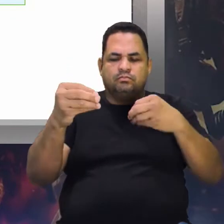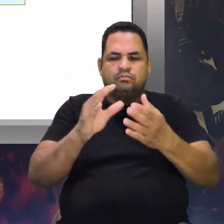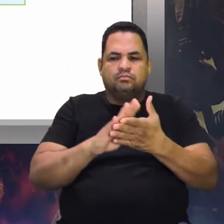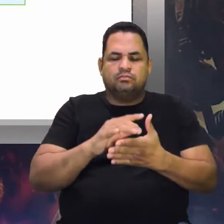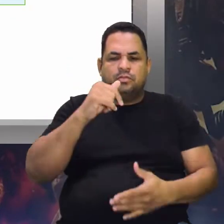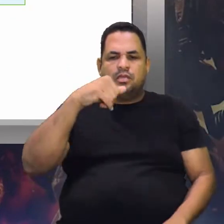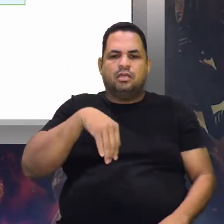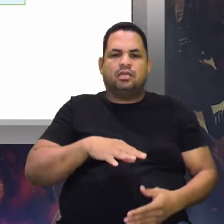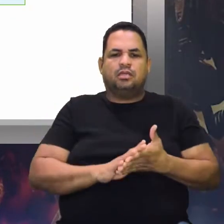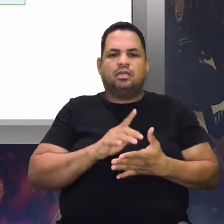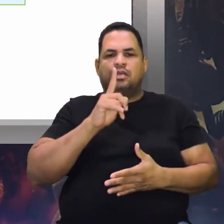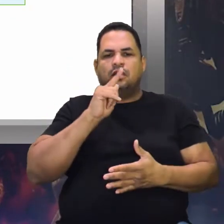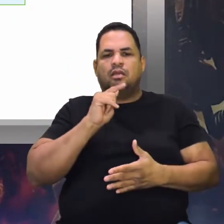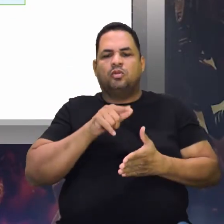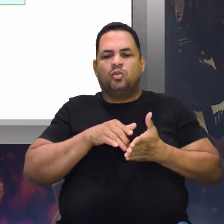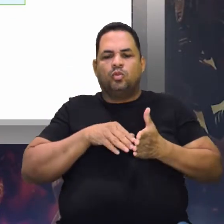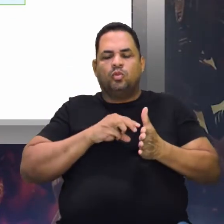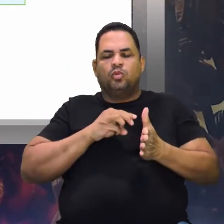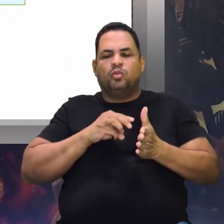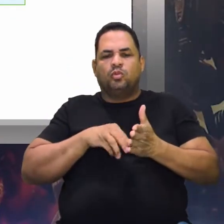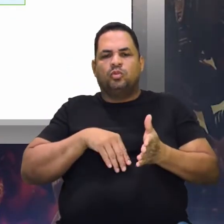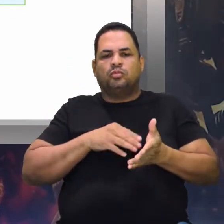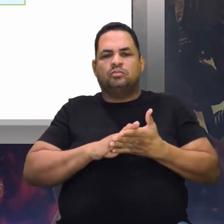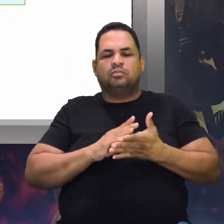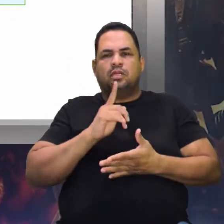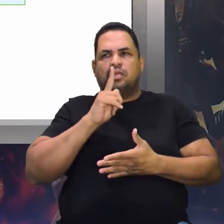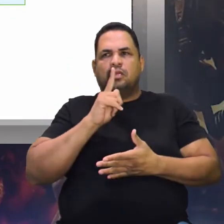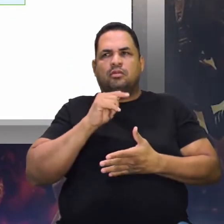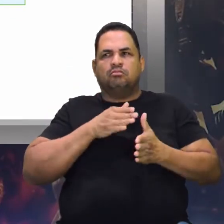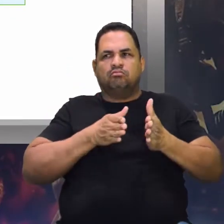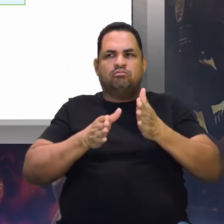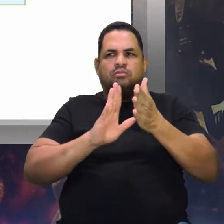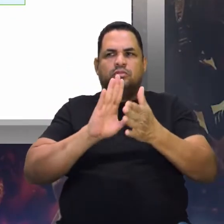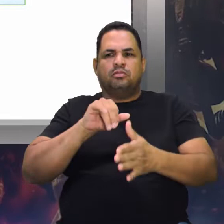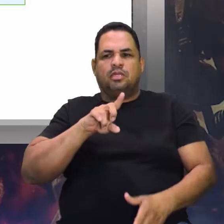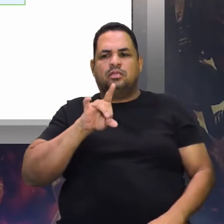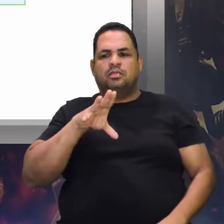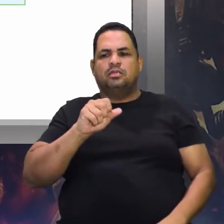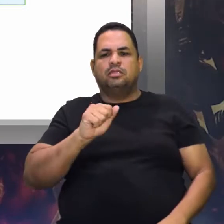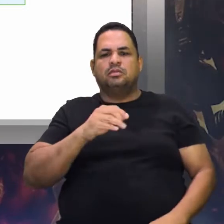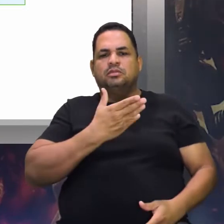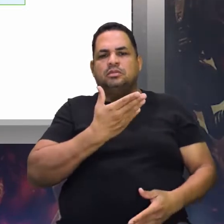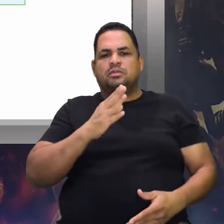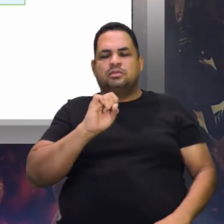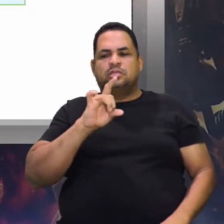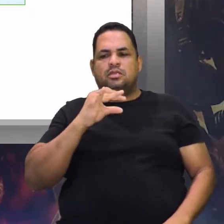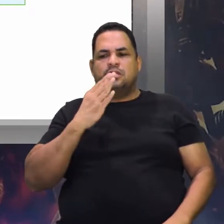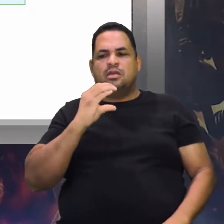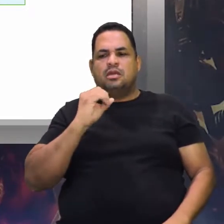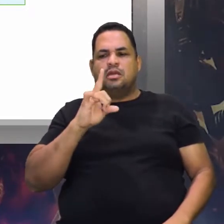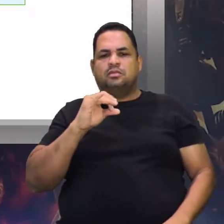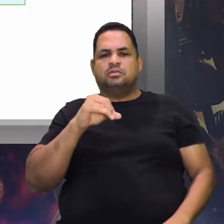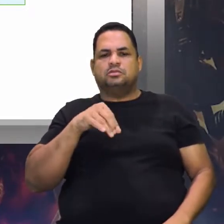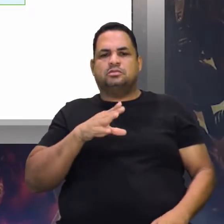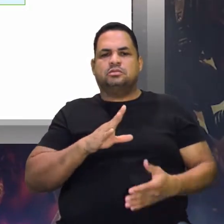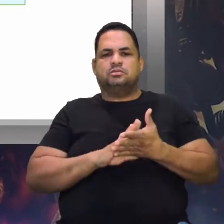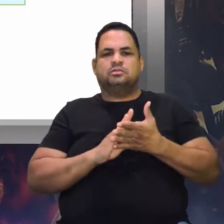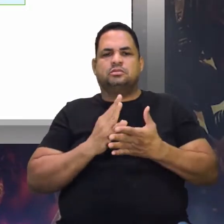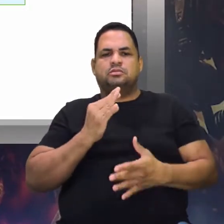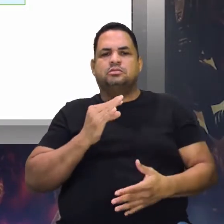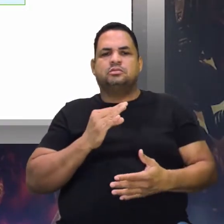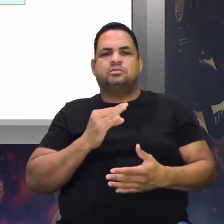Madeira, eu vejo aqui nossos alunos da comunidade aqui de Nazaré, São Carlos, Terra Caída,